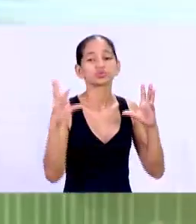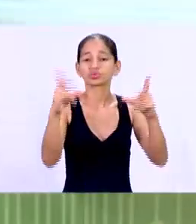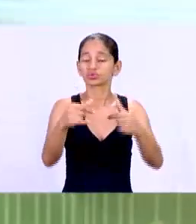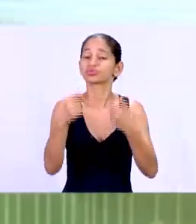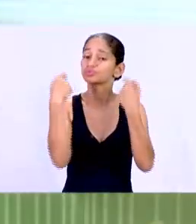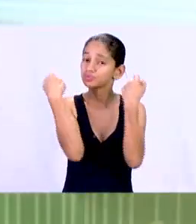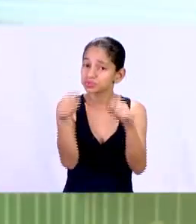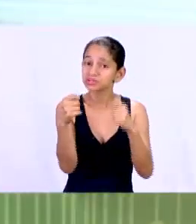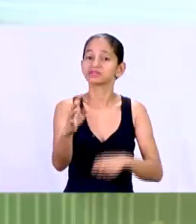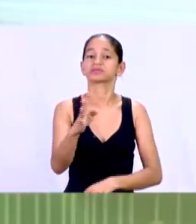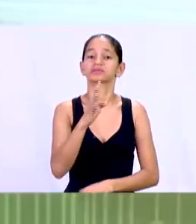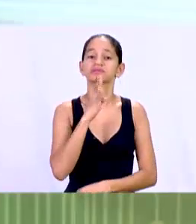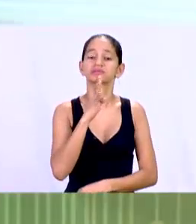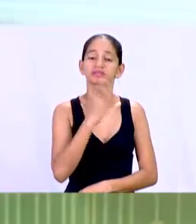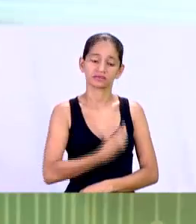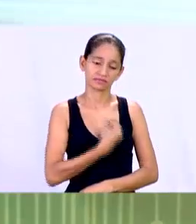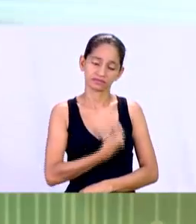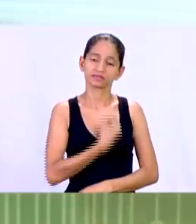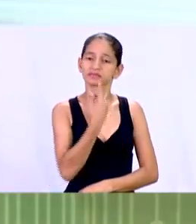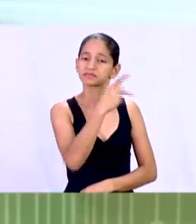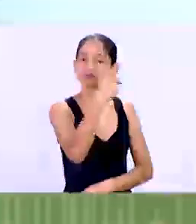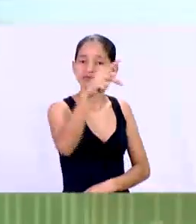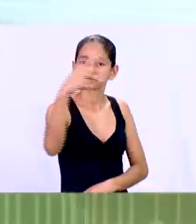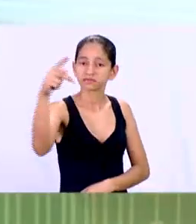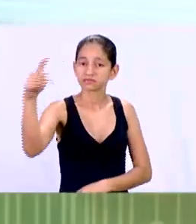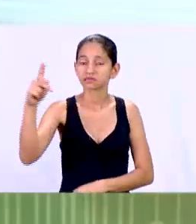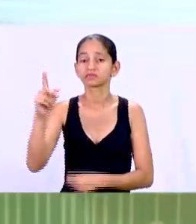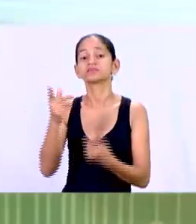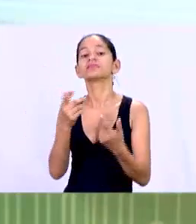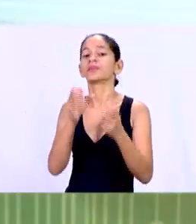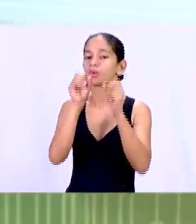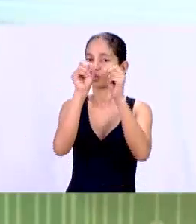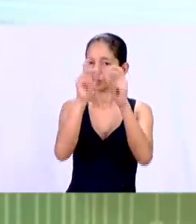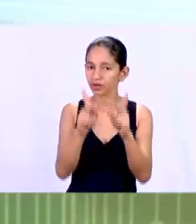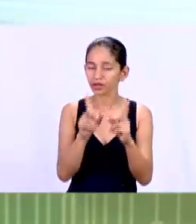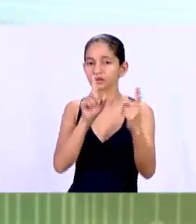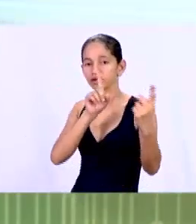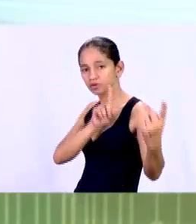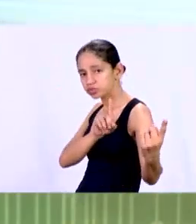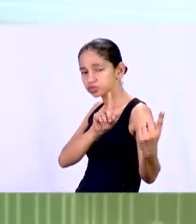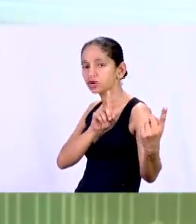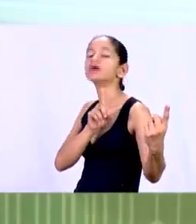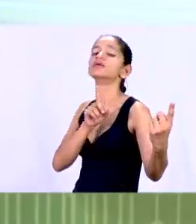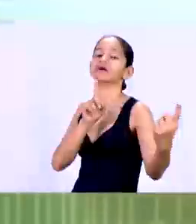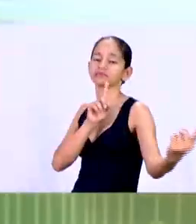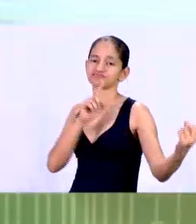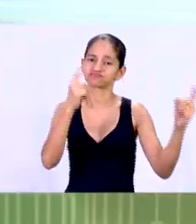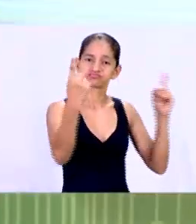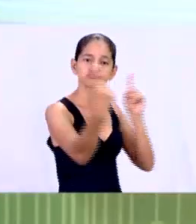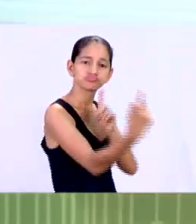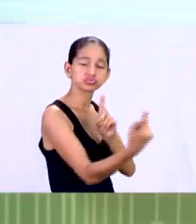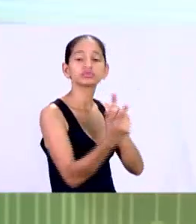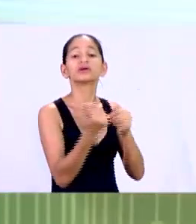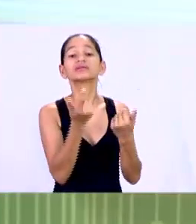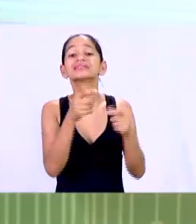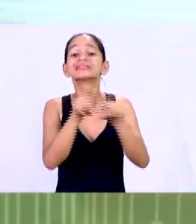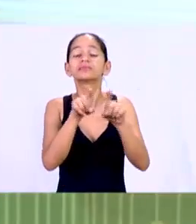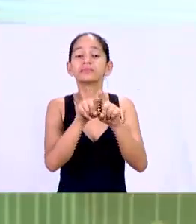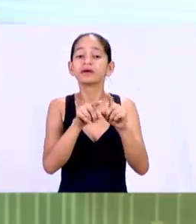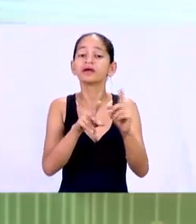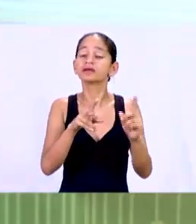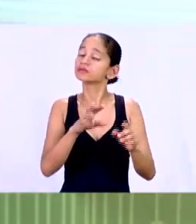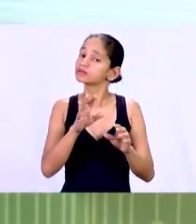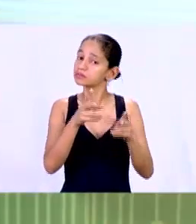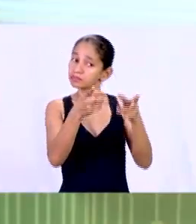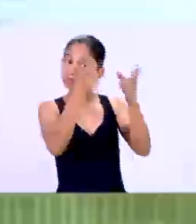conhecer essa realidade. Não é se colocar no lugar do outro, é ver o outro a partir dele mesmo, né? Então, nós vivemos